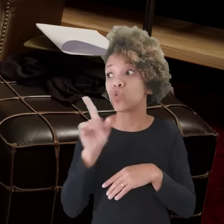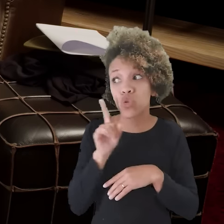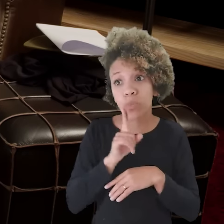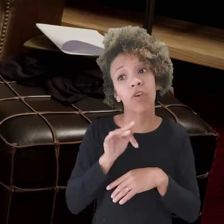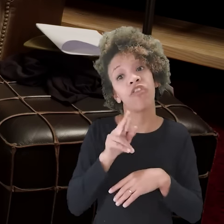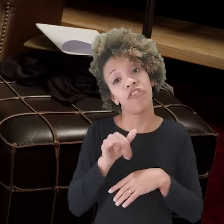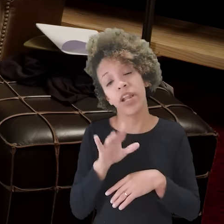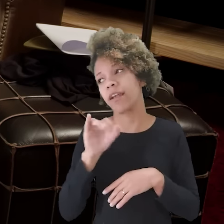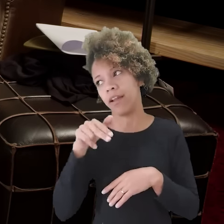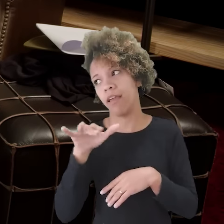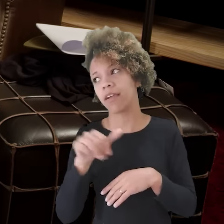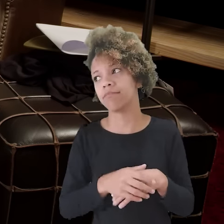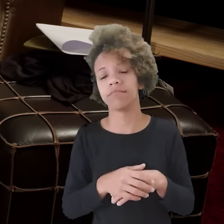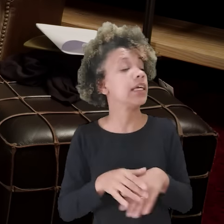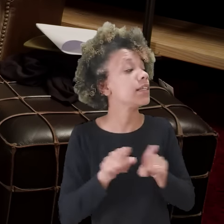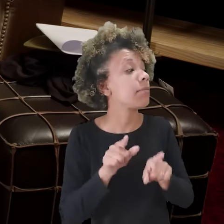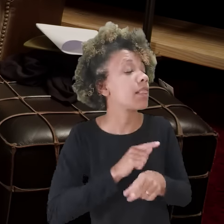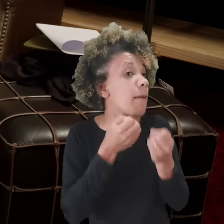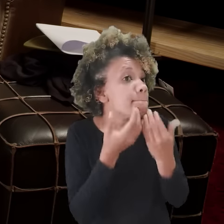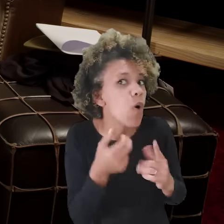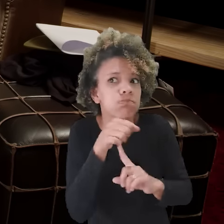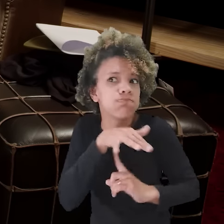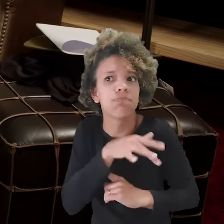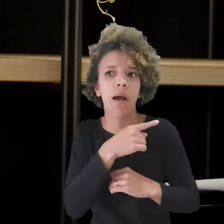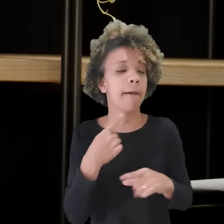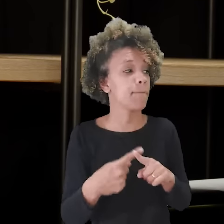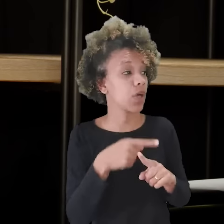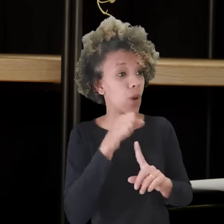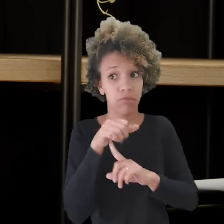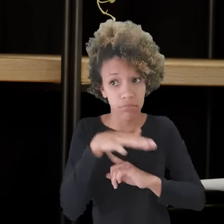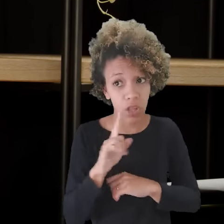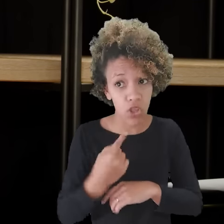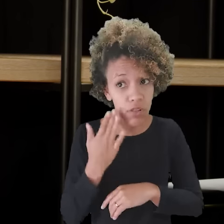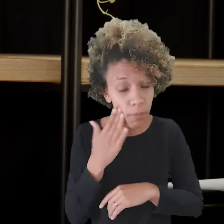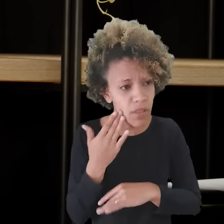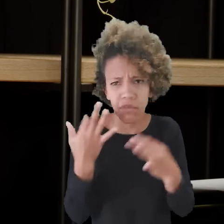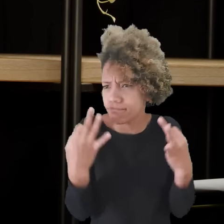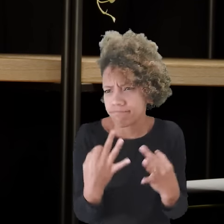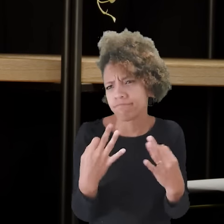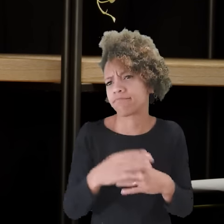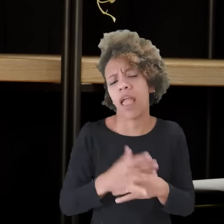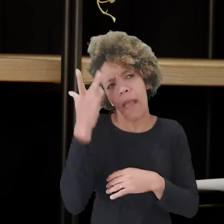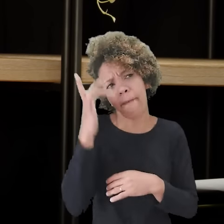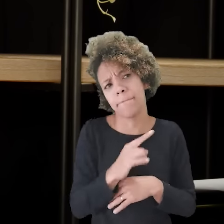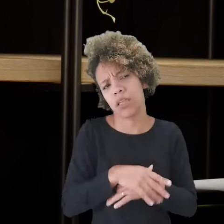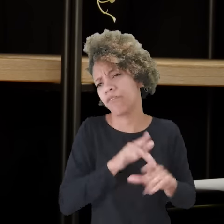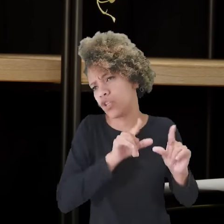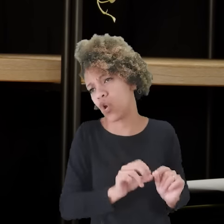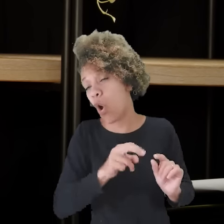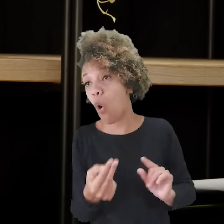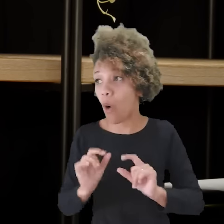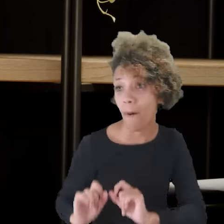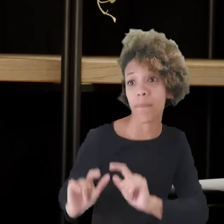porque todo domingo no Frei Caneca vai me assistir então É e tem uma coisa que assim é muito bom Rodrigo bombar porque quando o Rodrigo a gente sabe que isso é cíclico amanhã